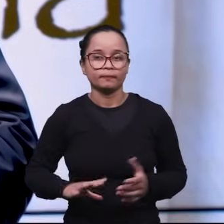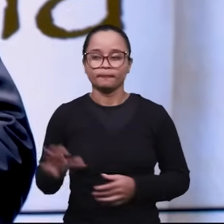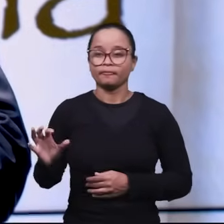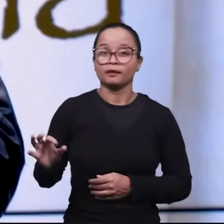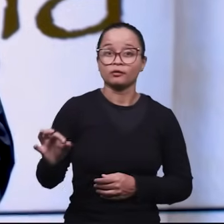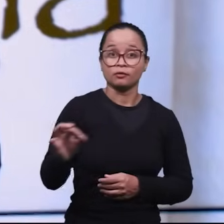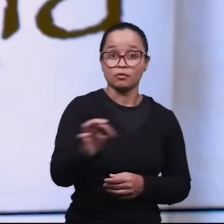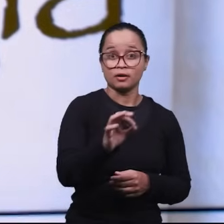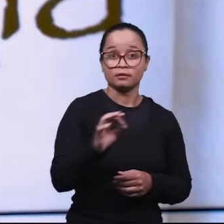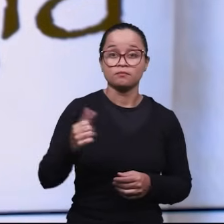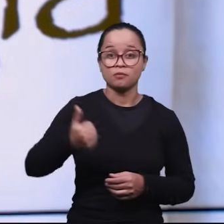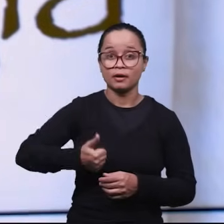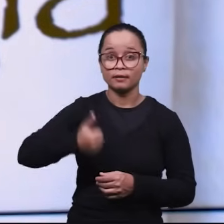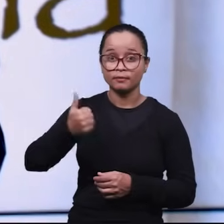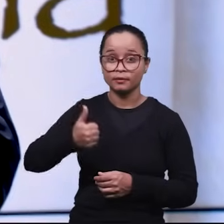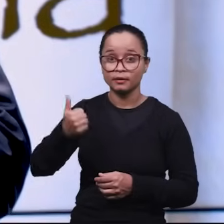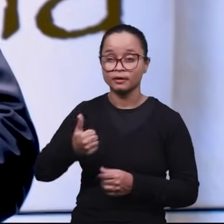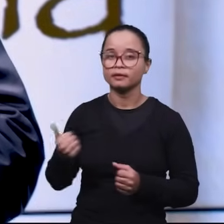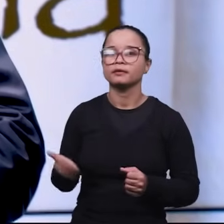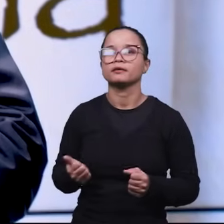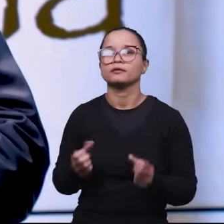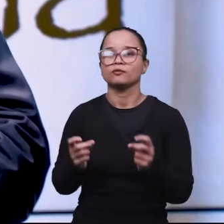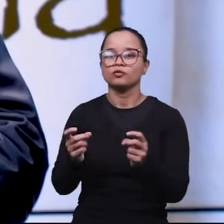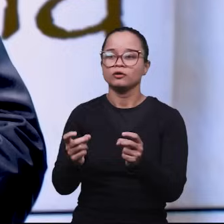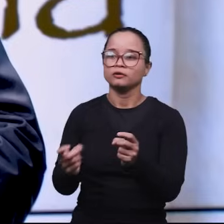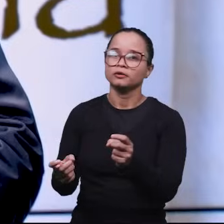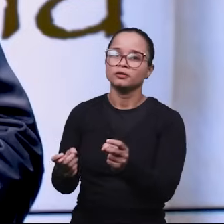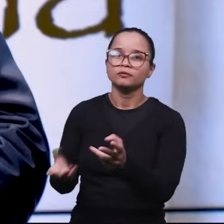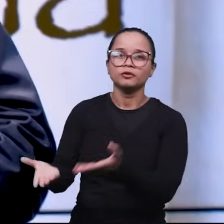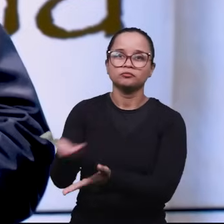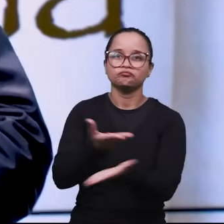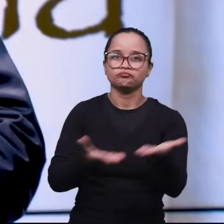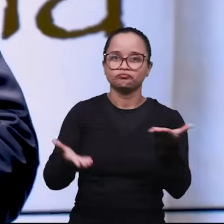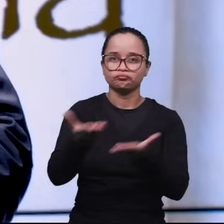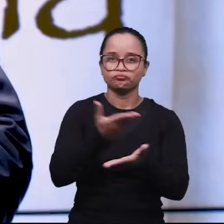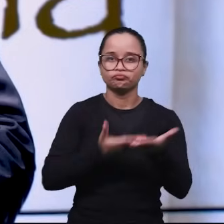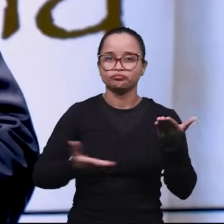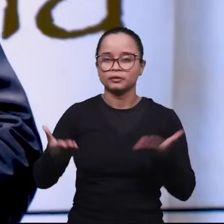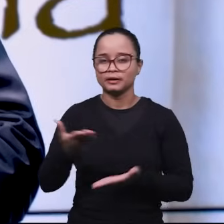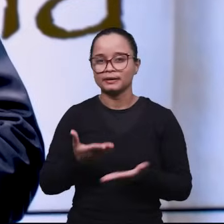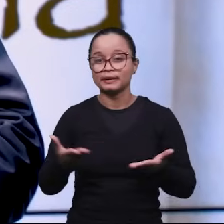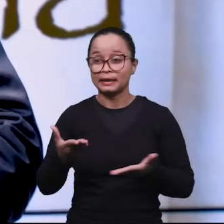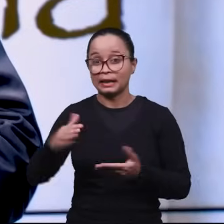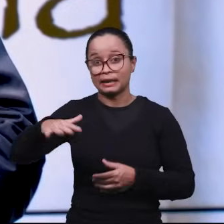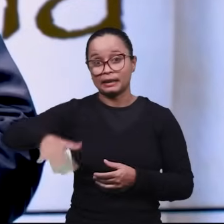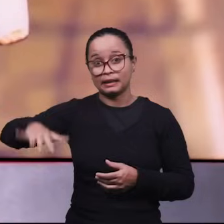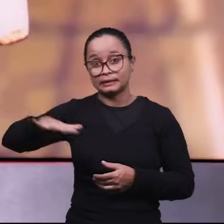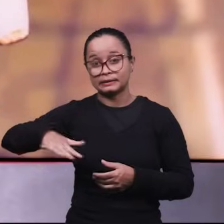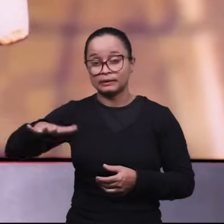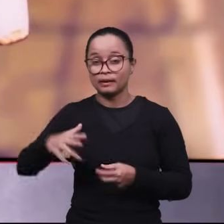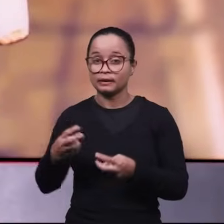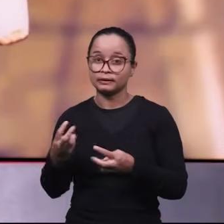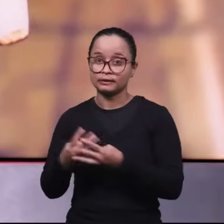as primeiras que circularam lá na região da Judéia.